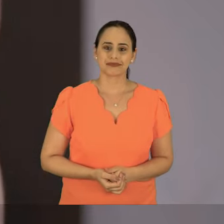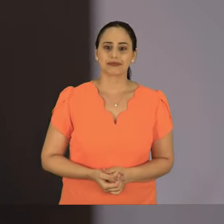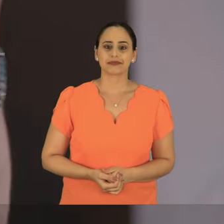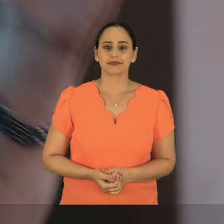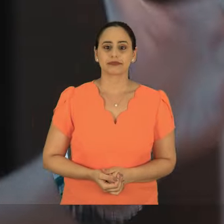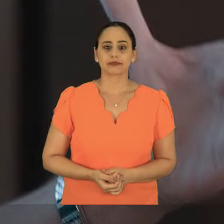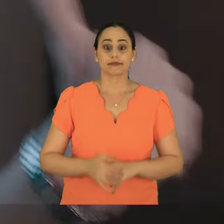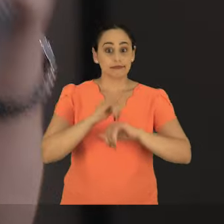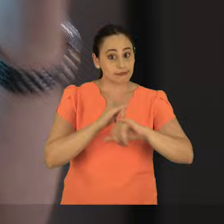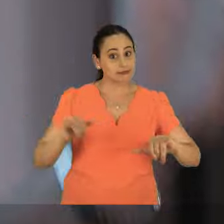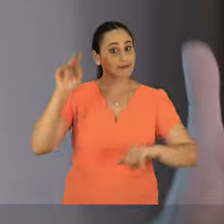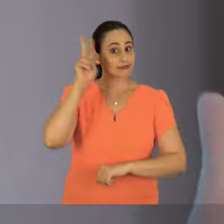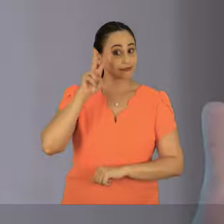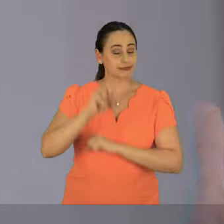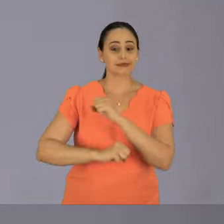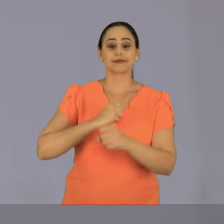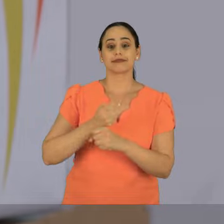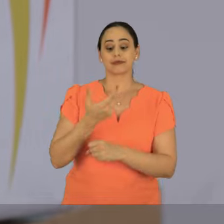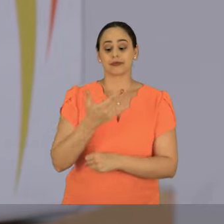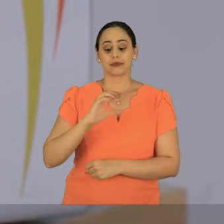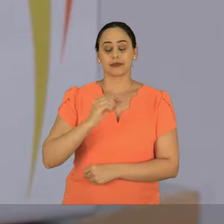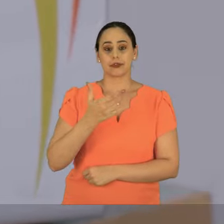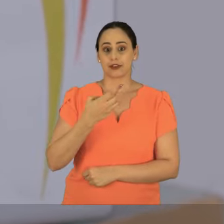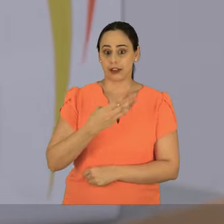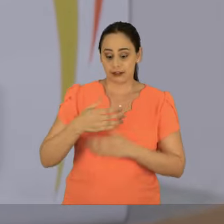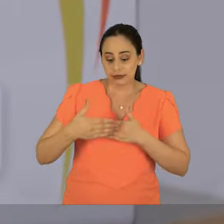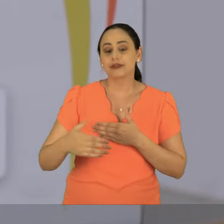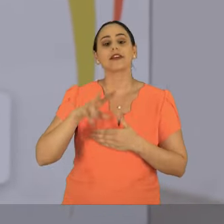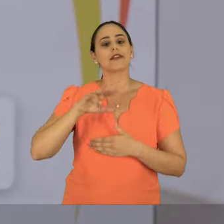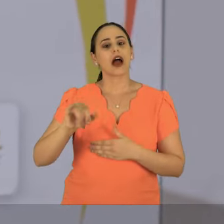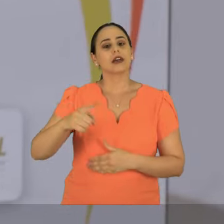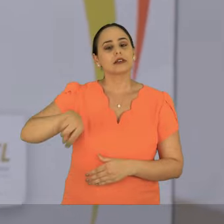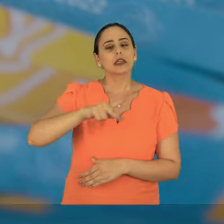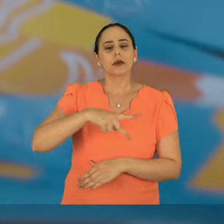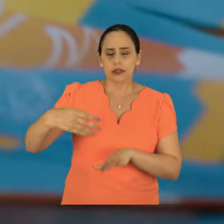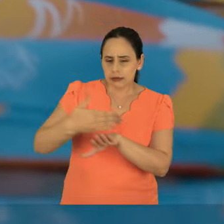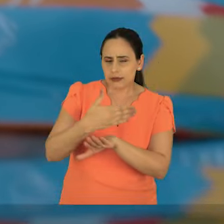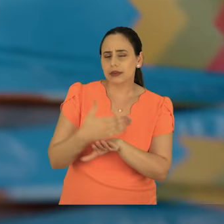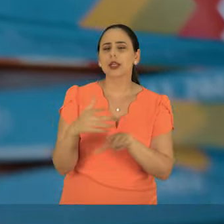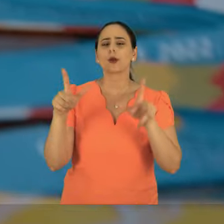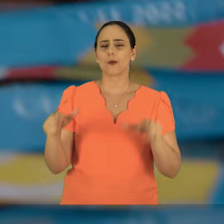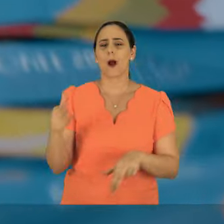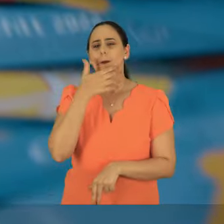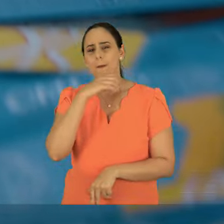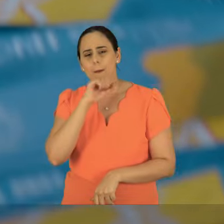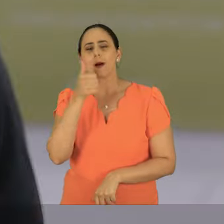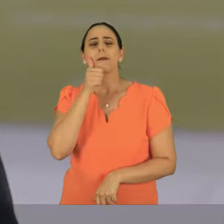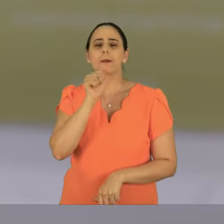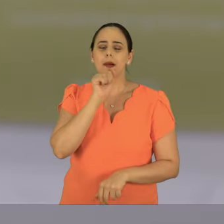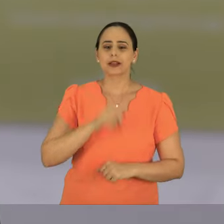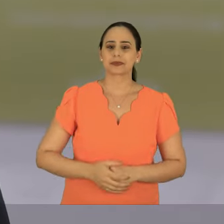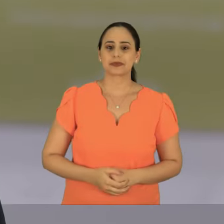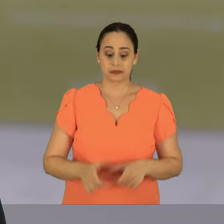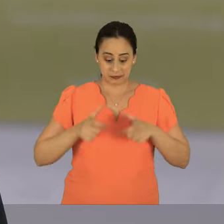E eu quero lembrar que 2023 vem aí, que os professores possam se engajar mais ainda, igual os pais. Essa é a medalha que eu